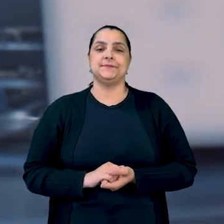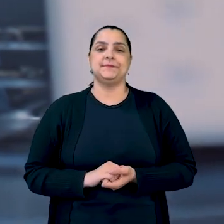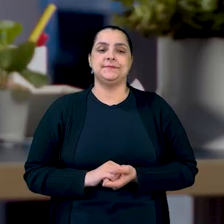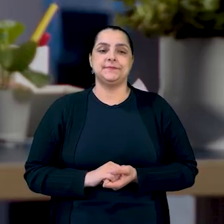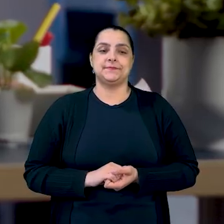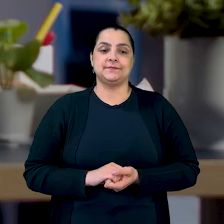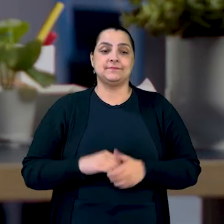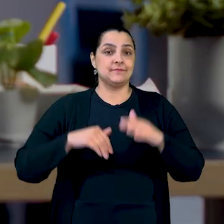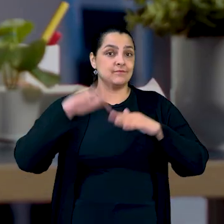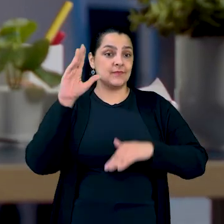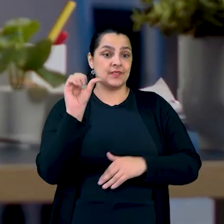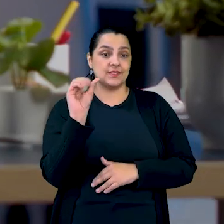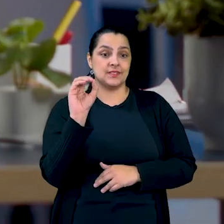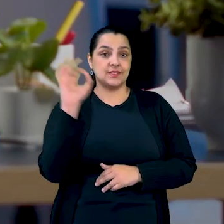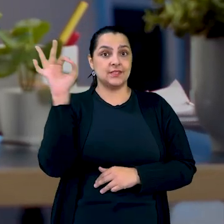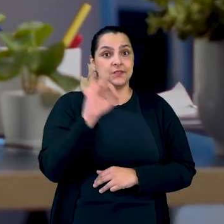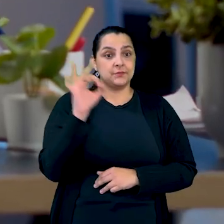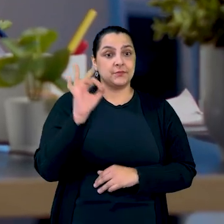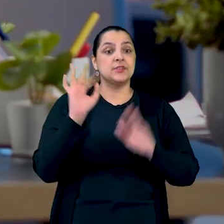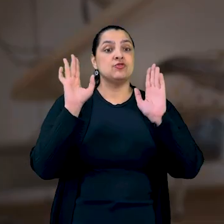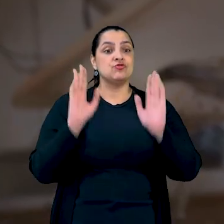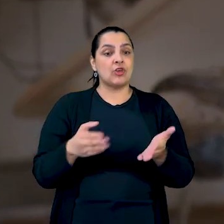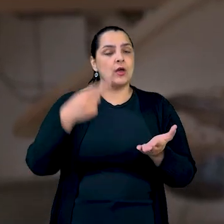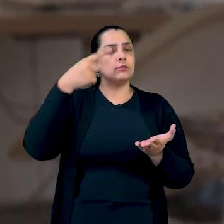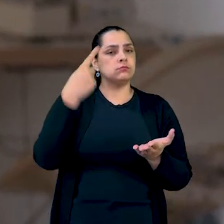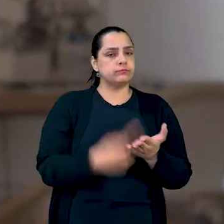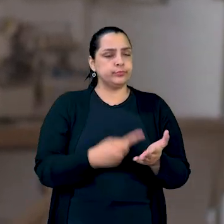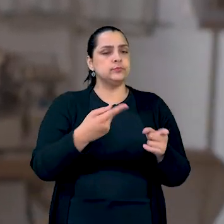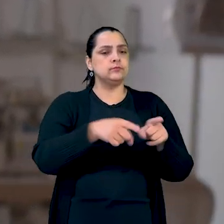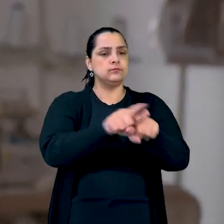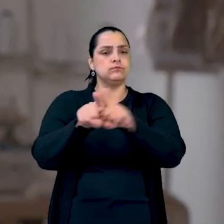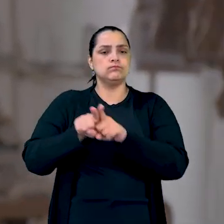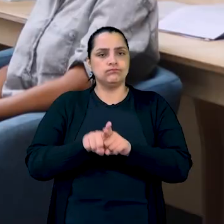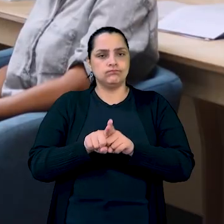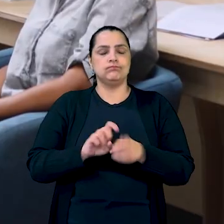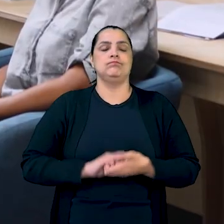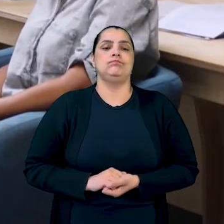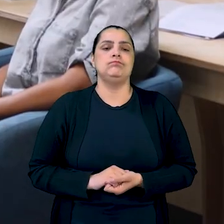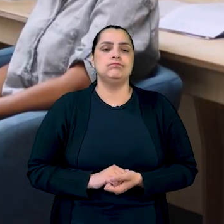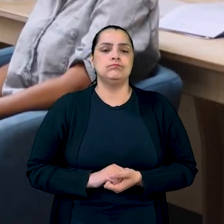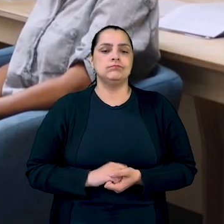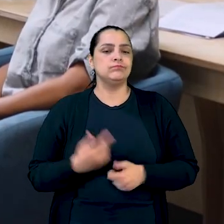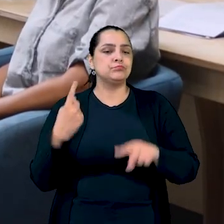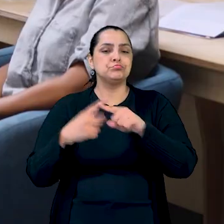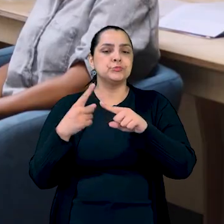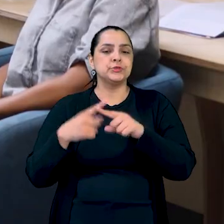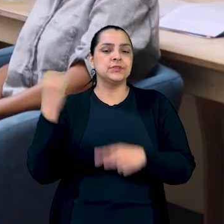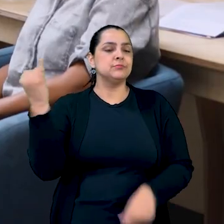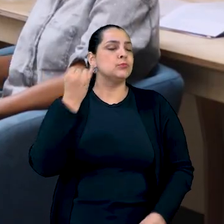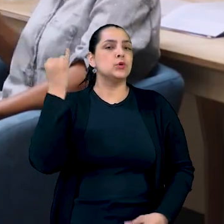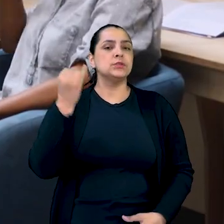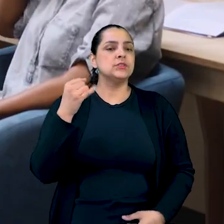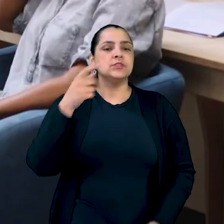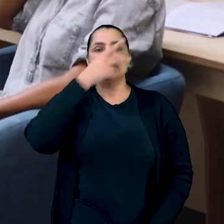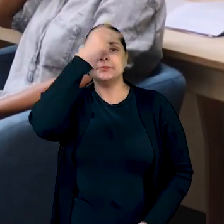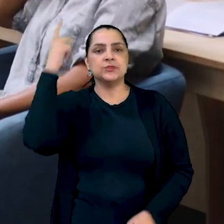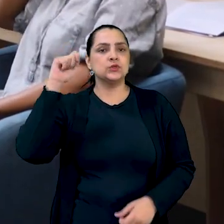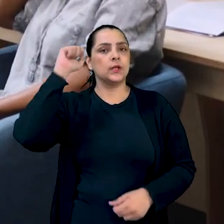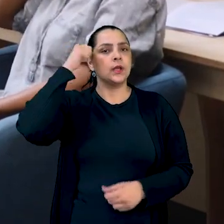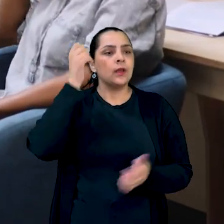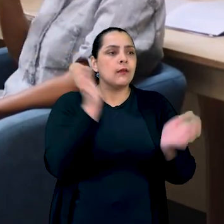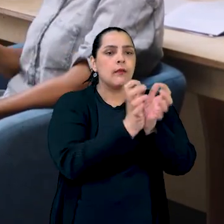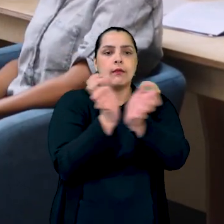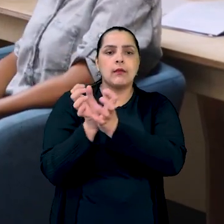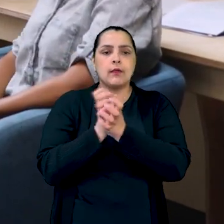50%. Mais de 60 empresas já estão comprometidas com a causa. Por que é importante ter mais